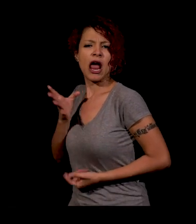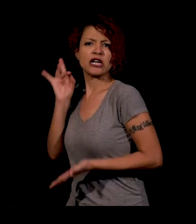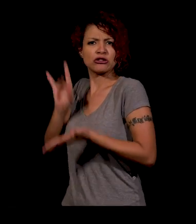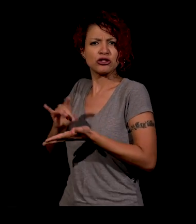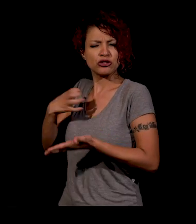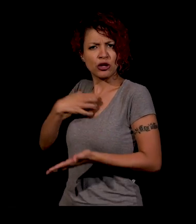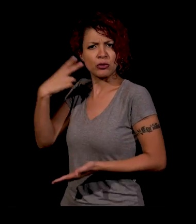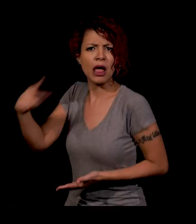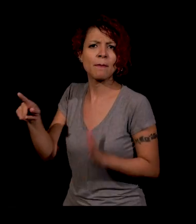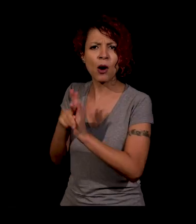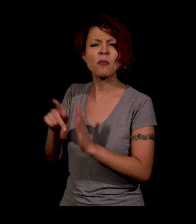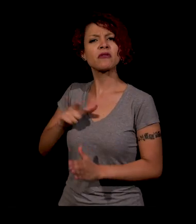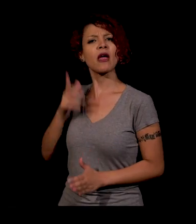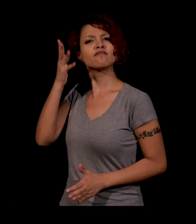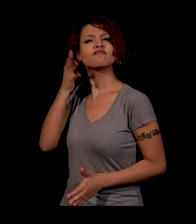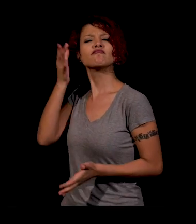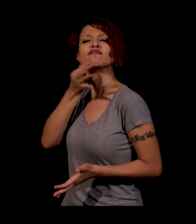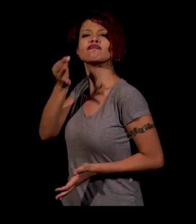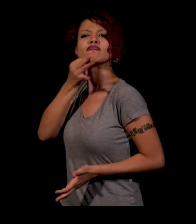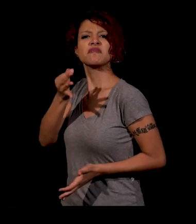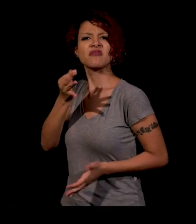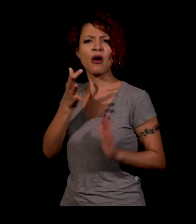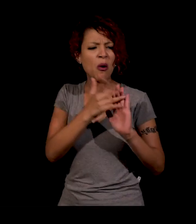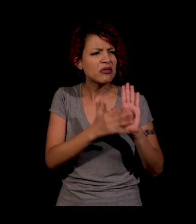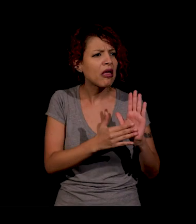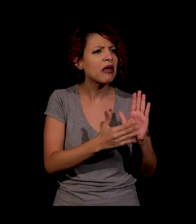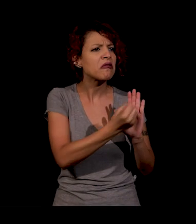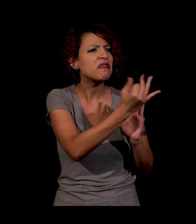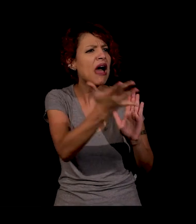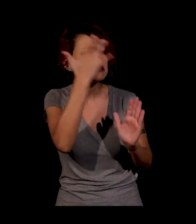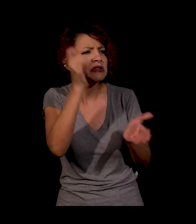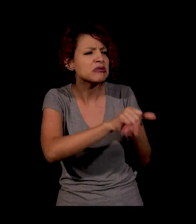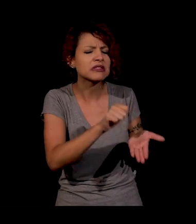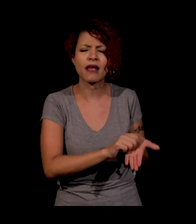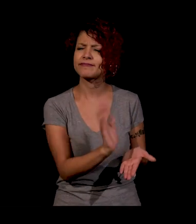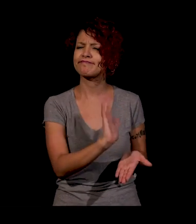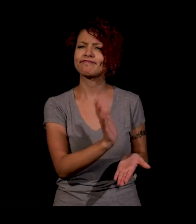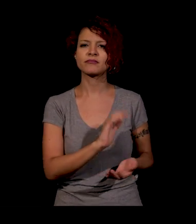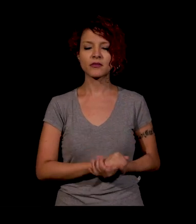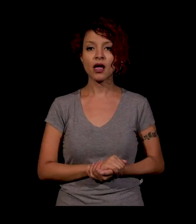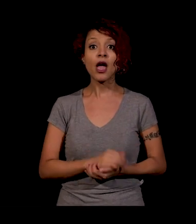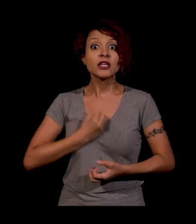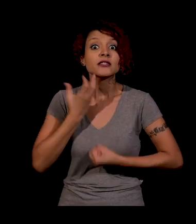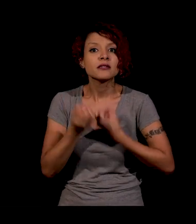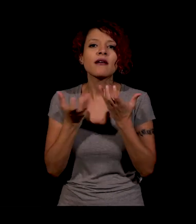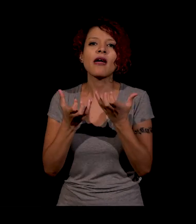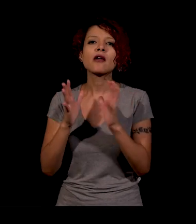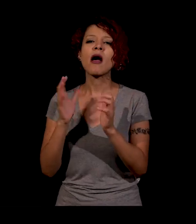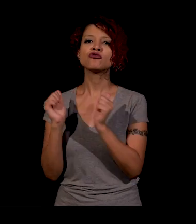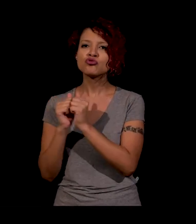que a gente está perdendo, essas coisas de roteiro, ter 10 pessoas escrevendo. Quero dizer coisas, mas também quero estar com gente que